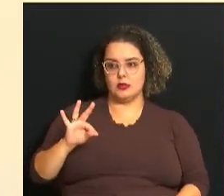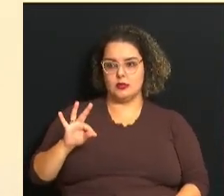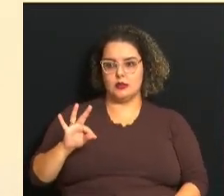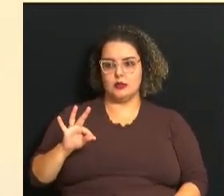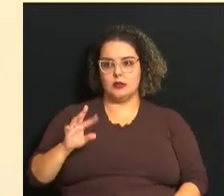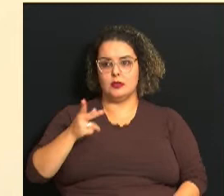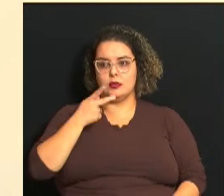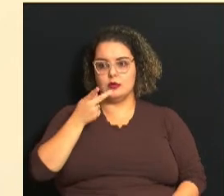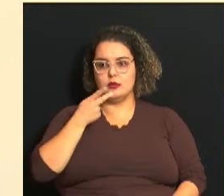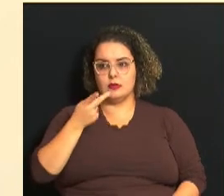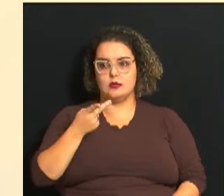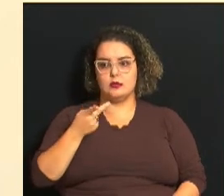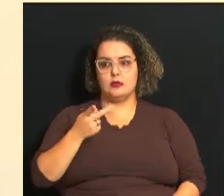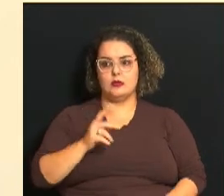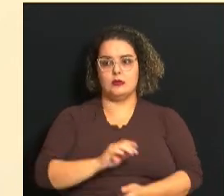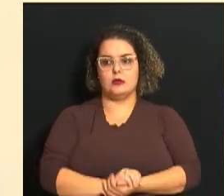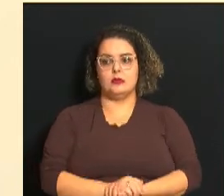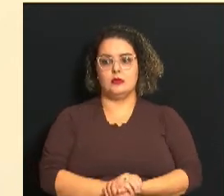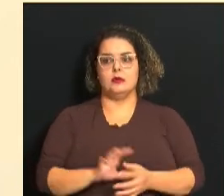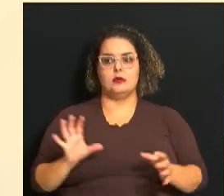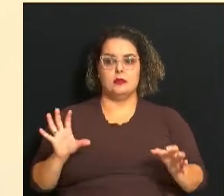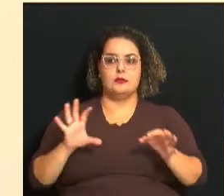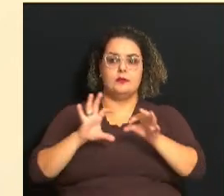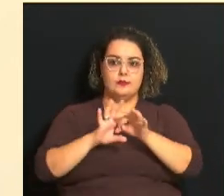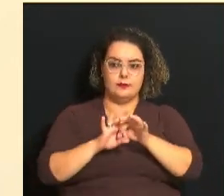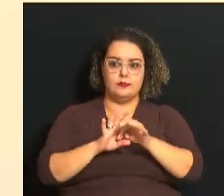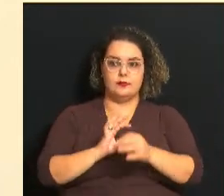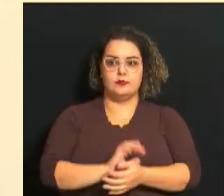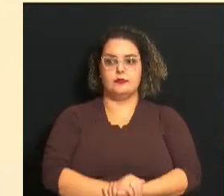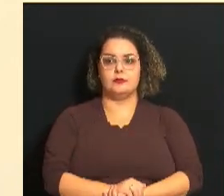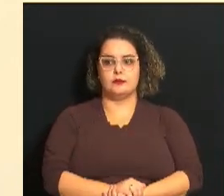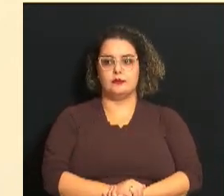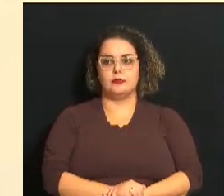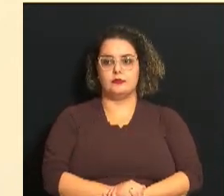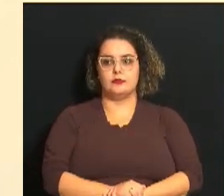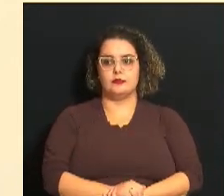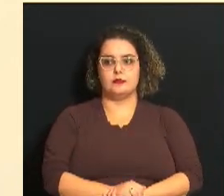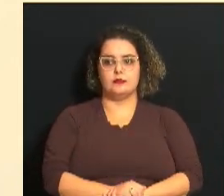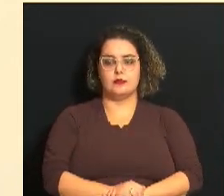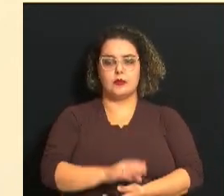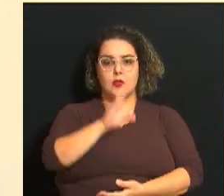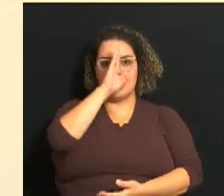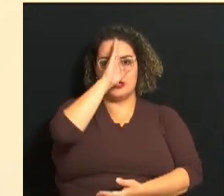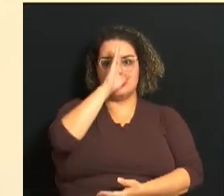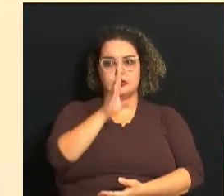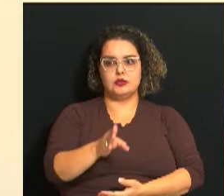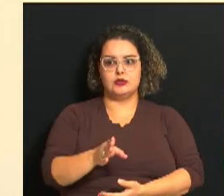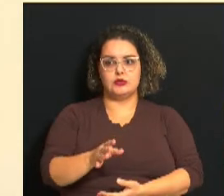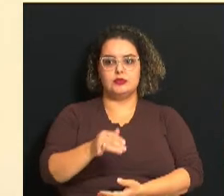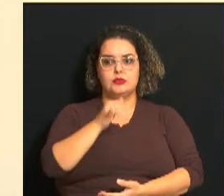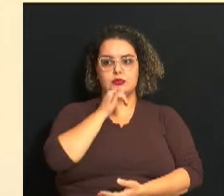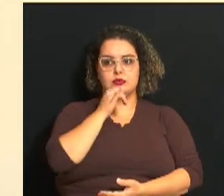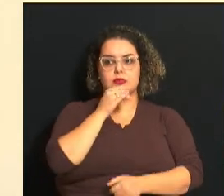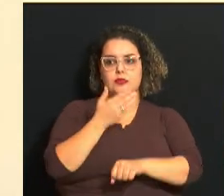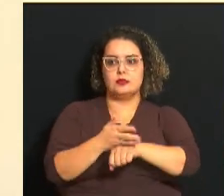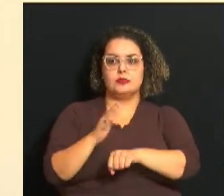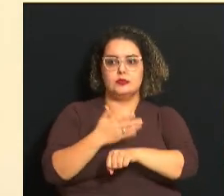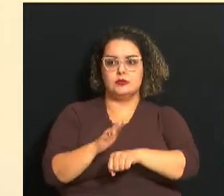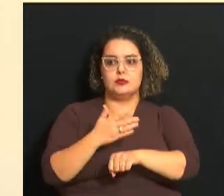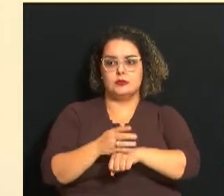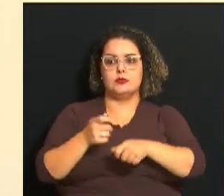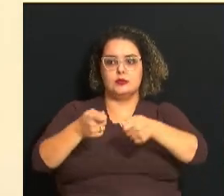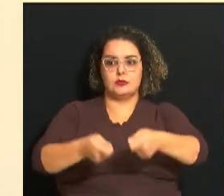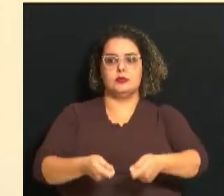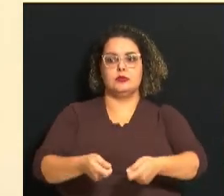da fala dela ali que linka né casa é muito diretamente com um dos exemplos práticos concreto que eu